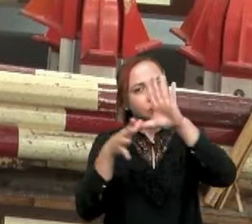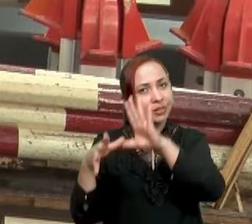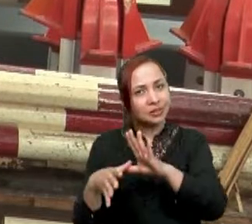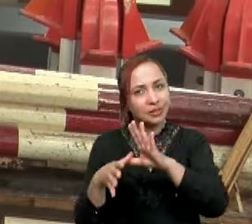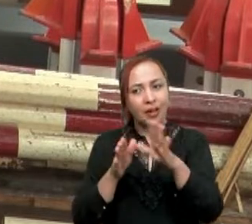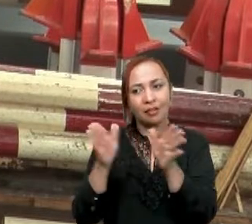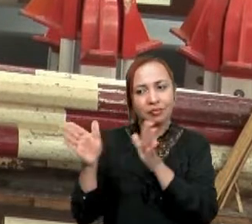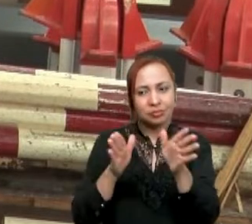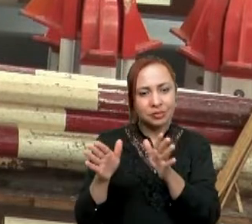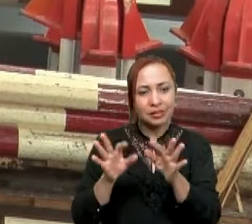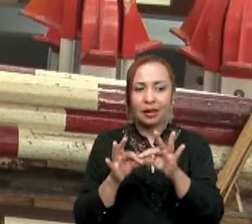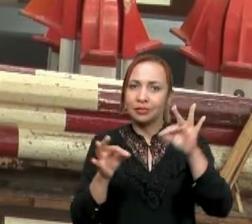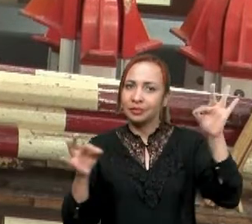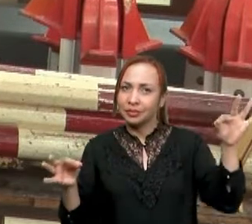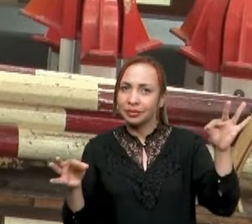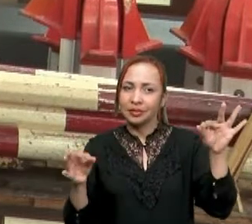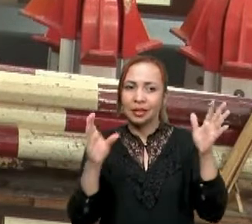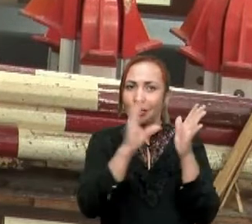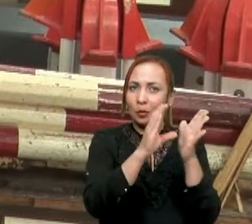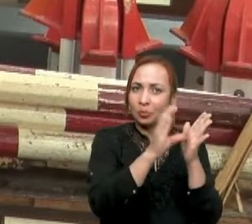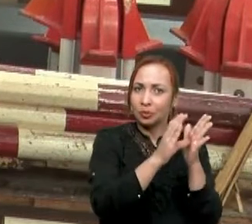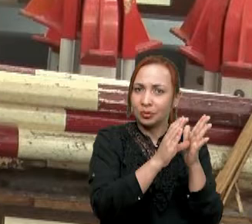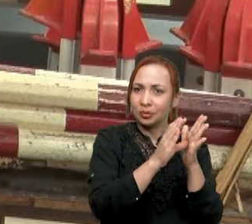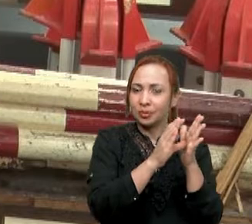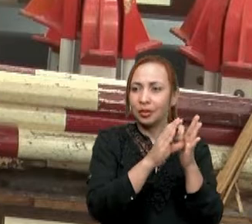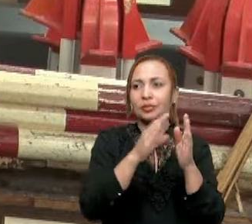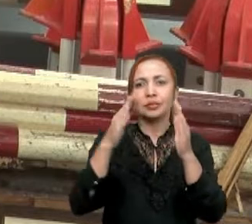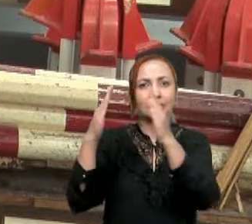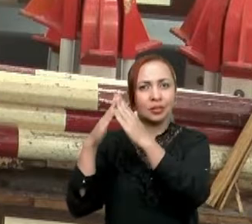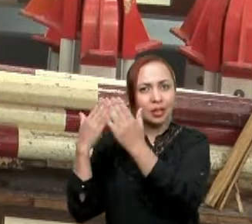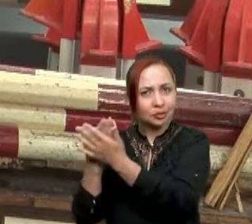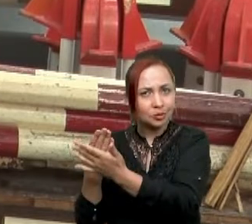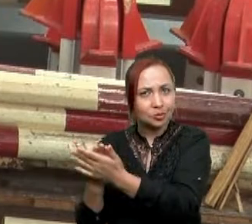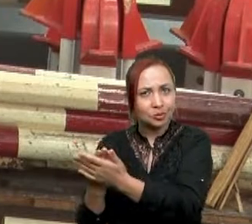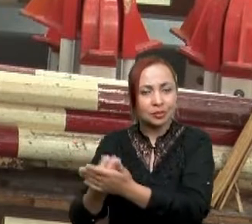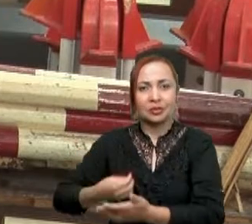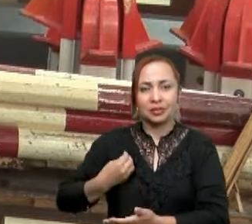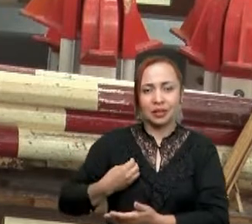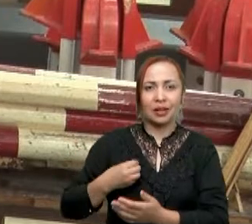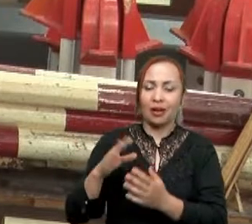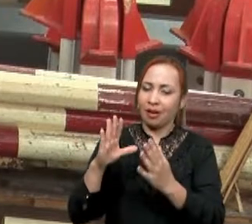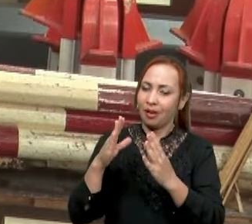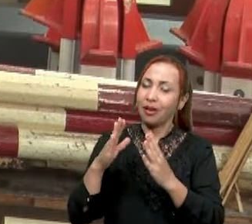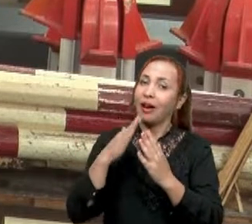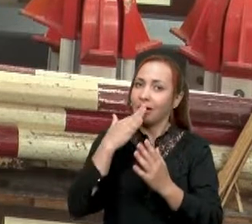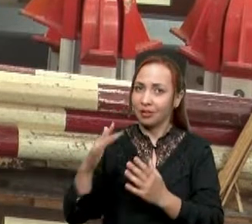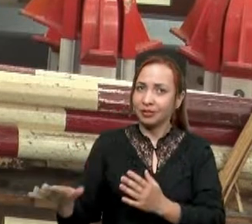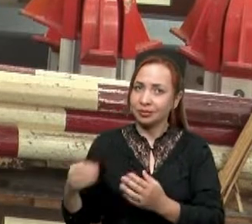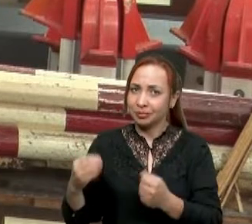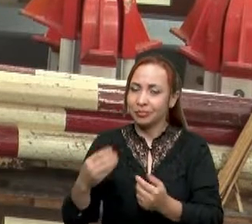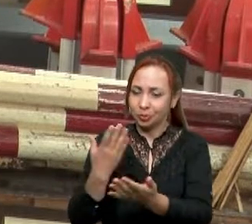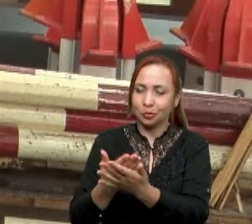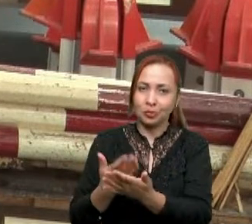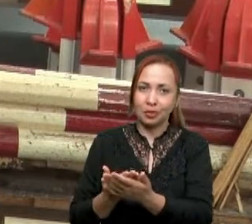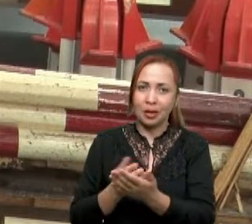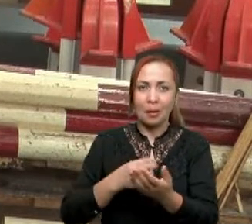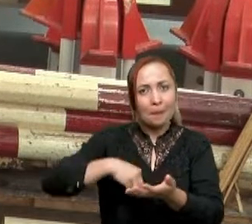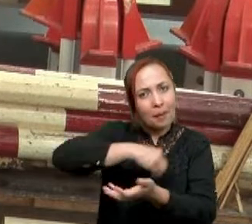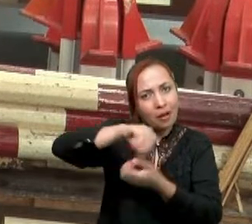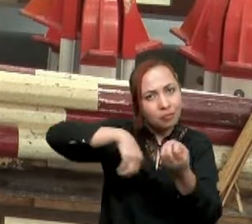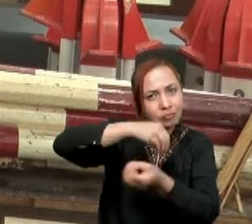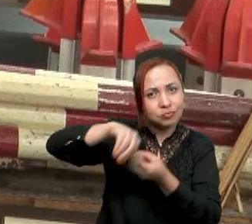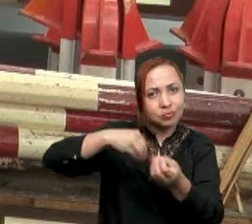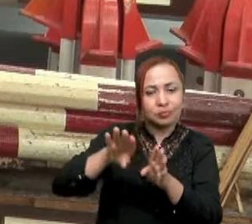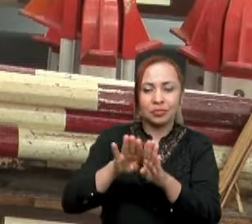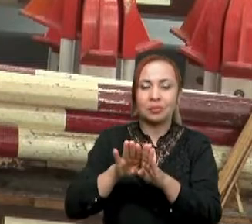as distâncias entre as Comunidades Quilombolas e as escolas que as crianças vão frequentar só que isso envolve tantas escolas